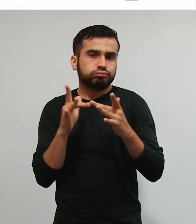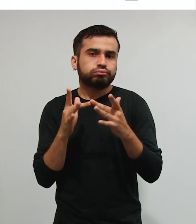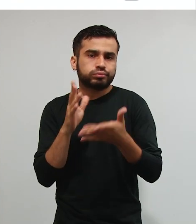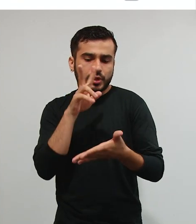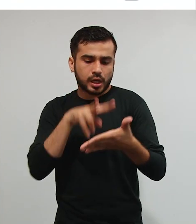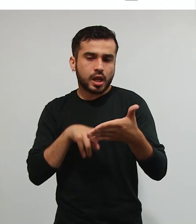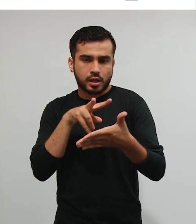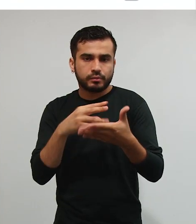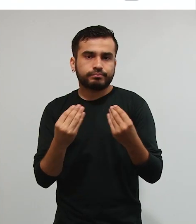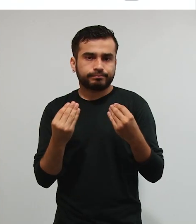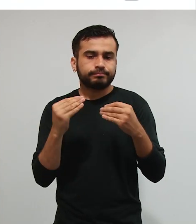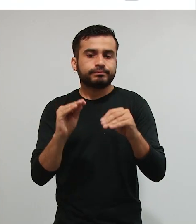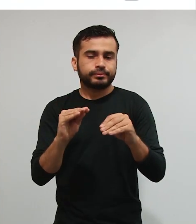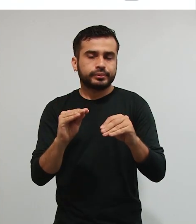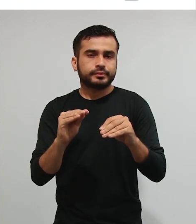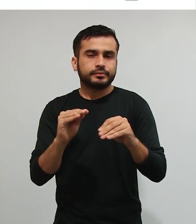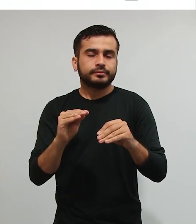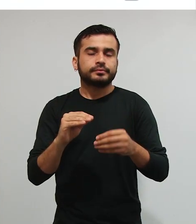conheceu,